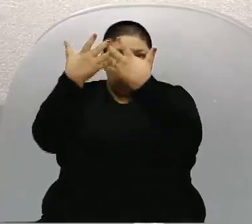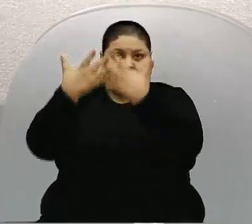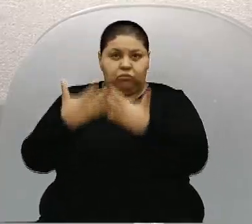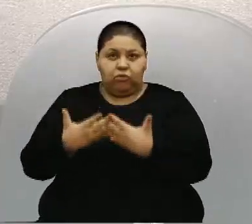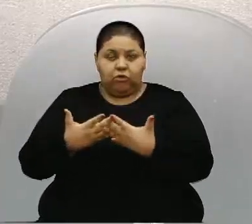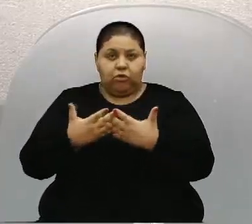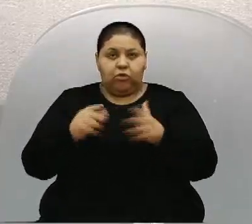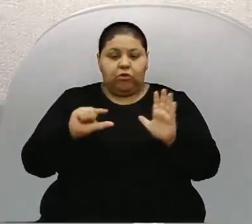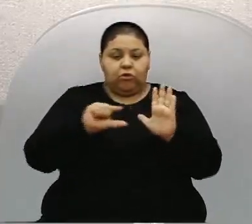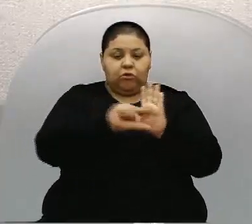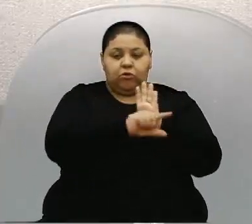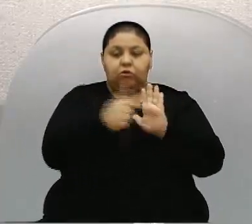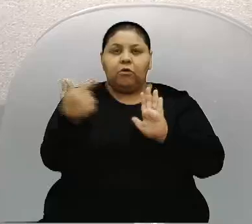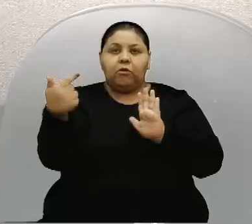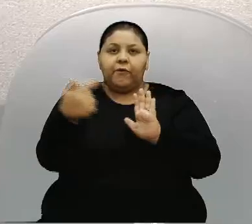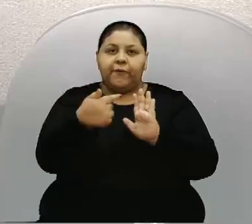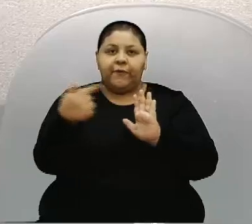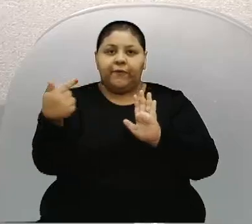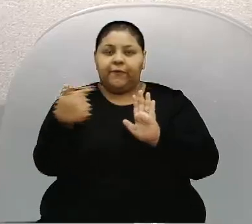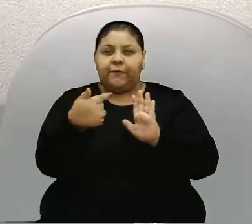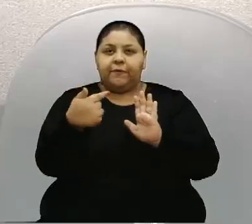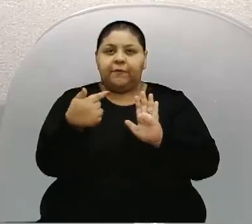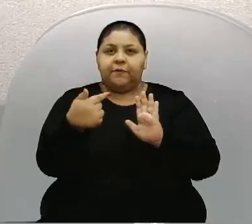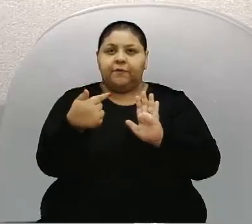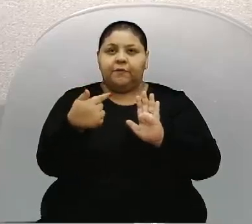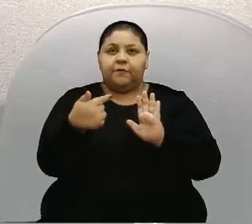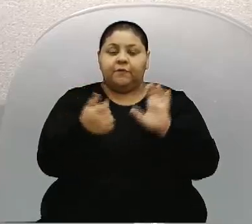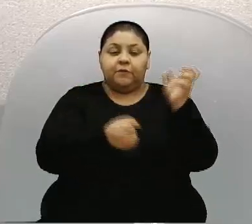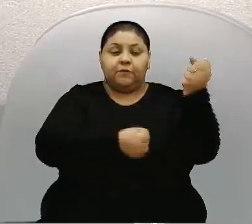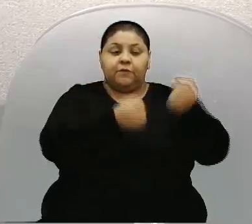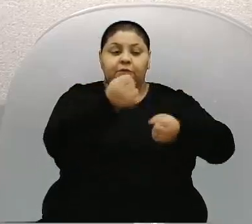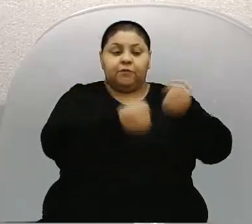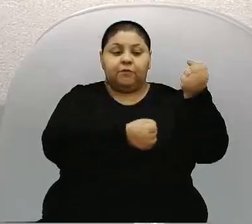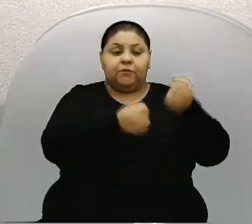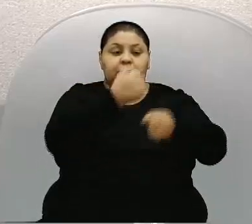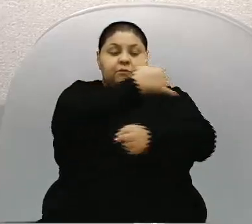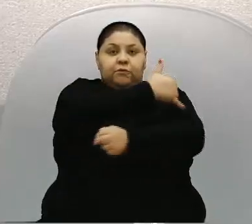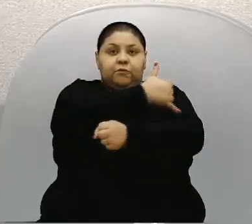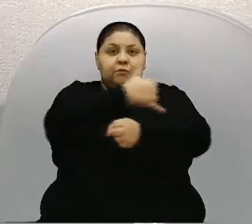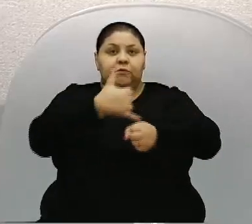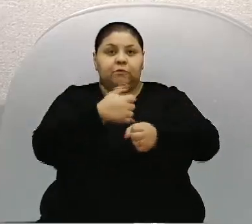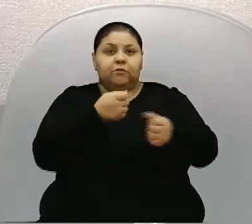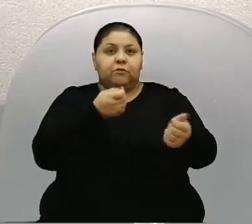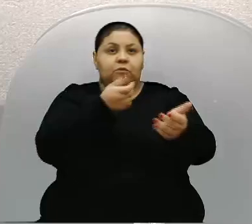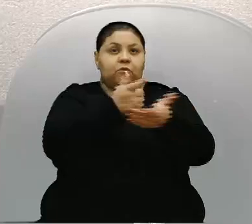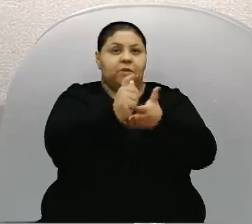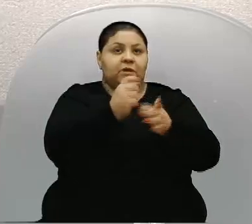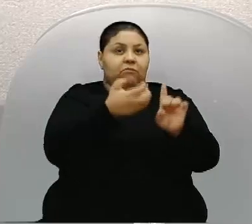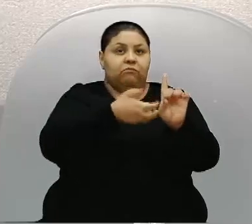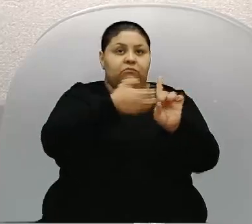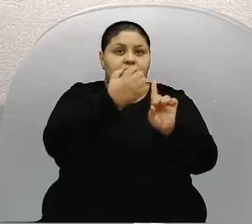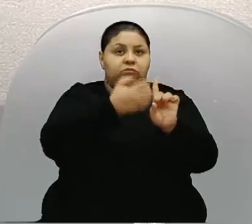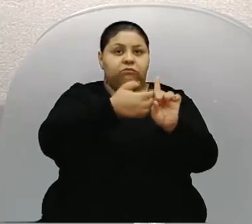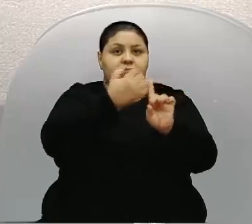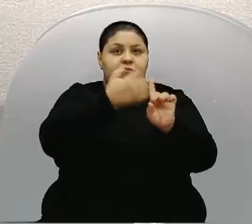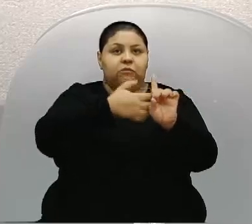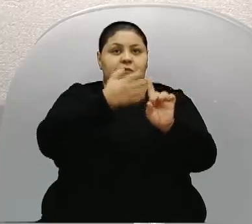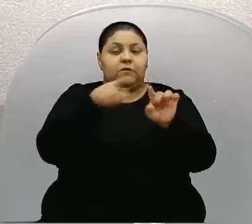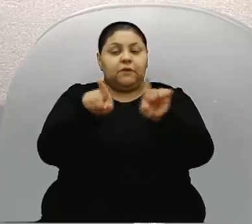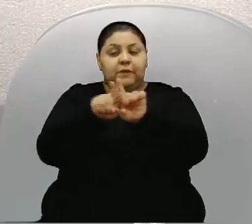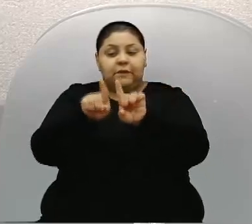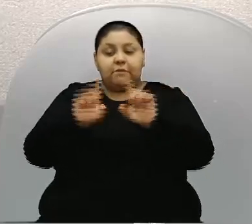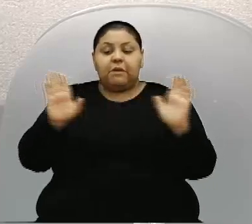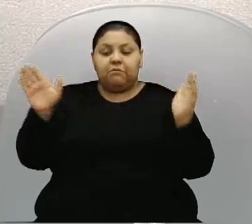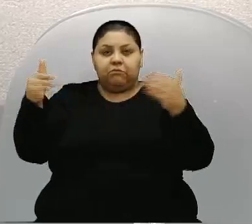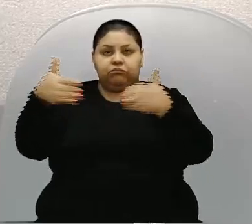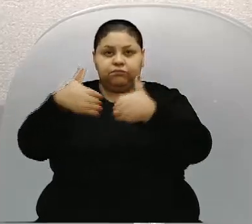seção 7ª dos automóveis de passageiros adquiridos por pessoas com deficiência ou com transtorno de espectro